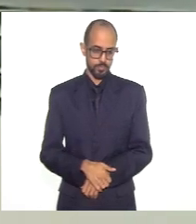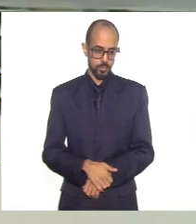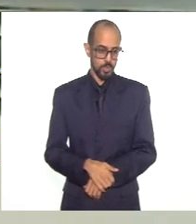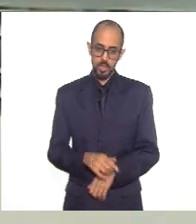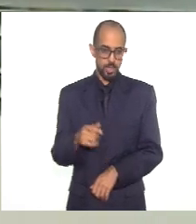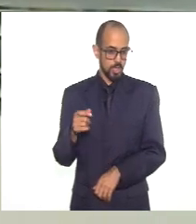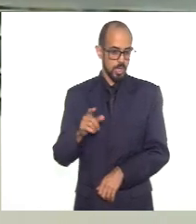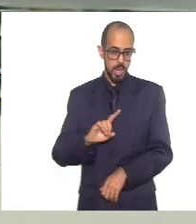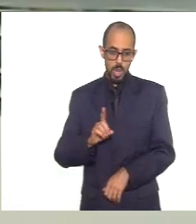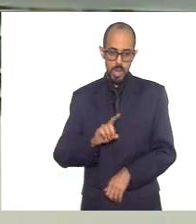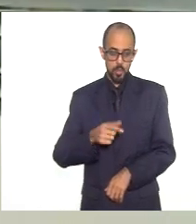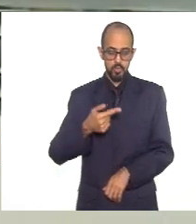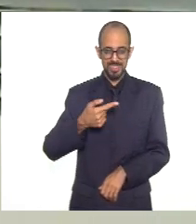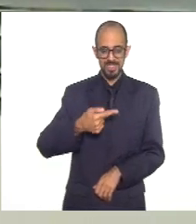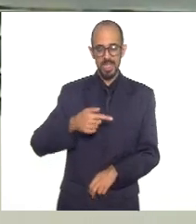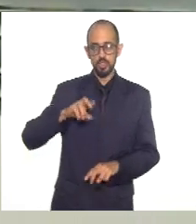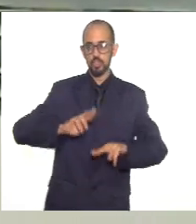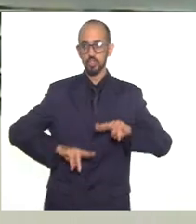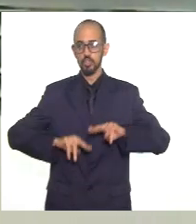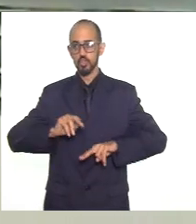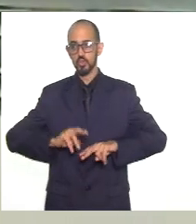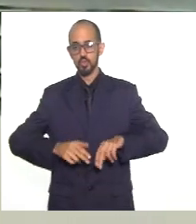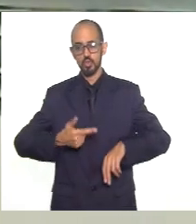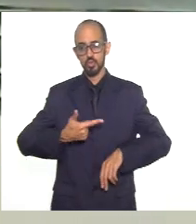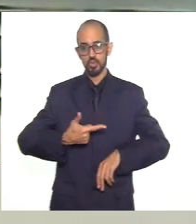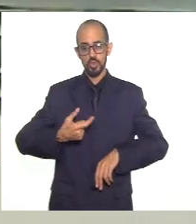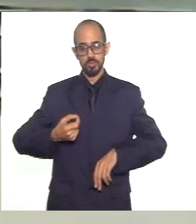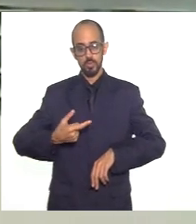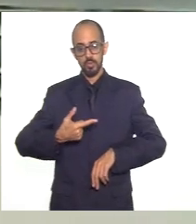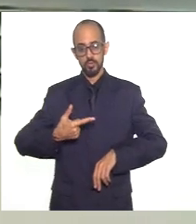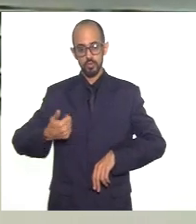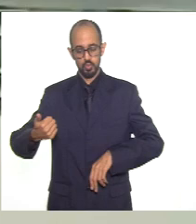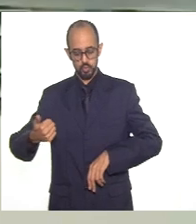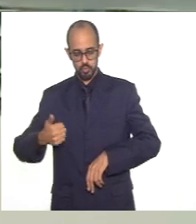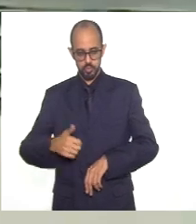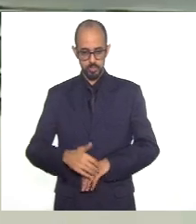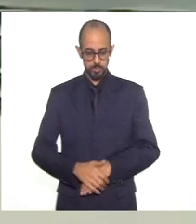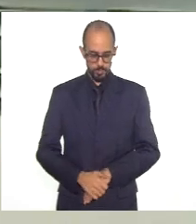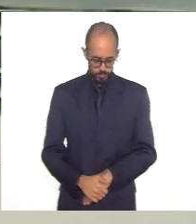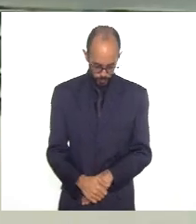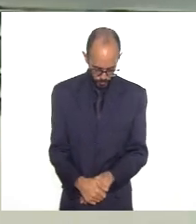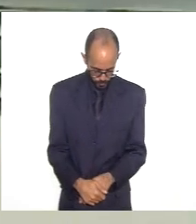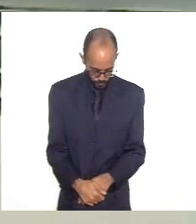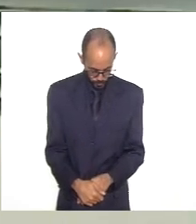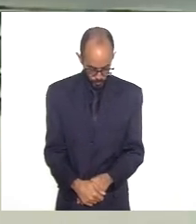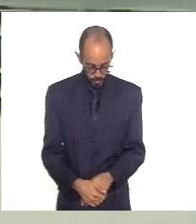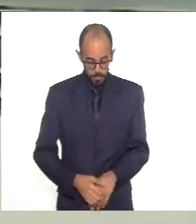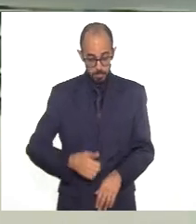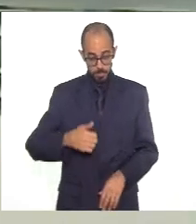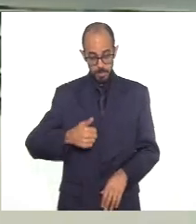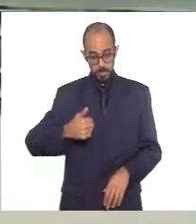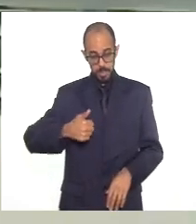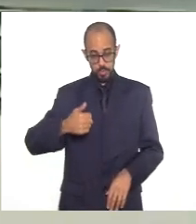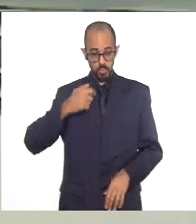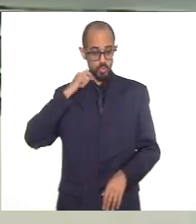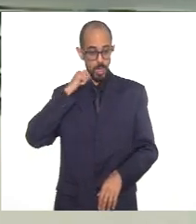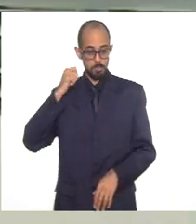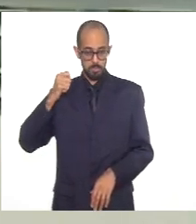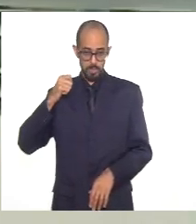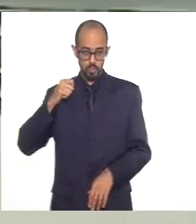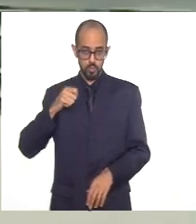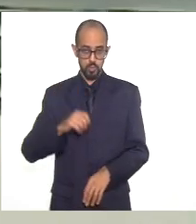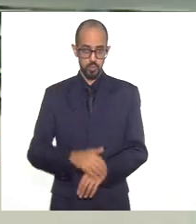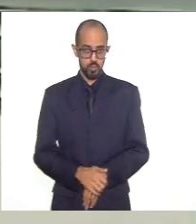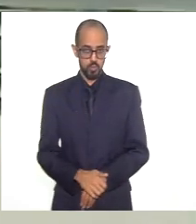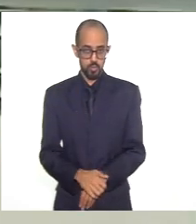de 7 de junho de 2022, de 21. 1º de abril. É